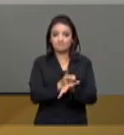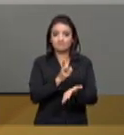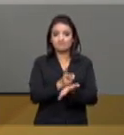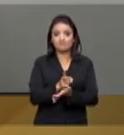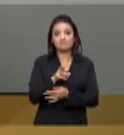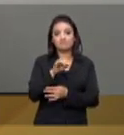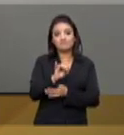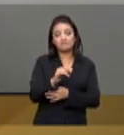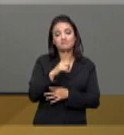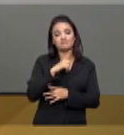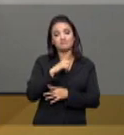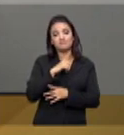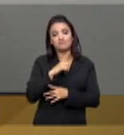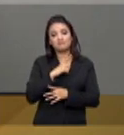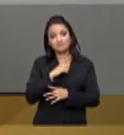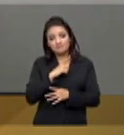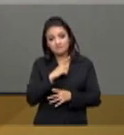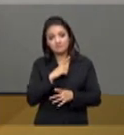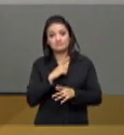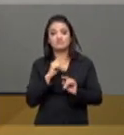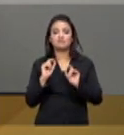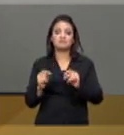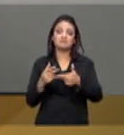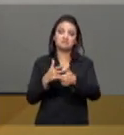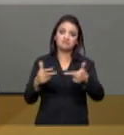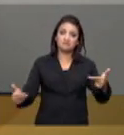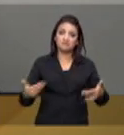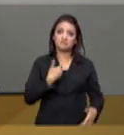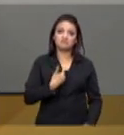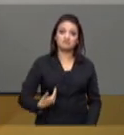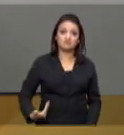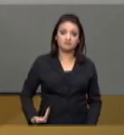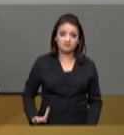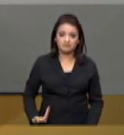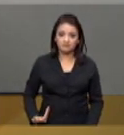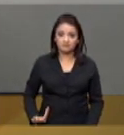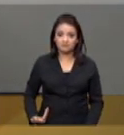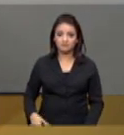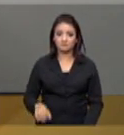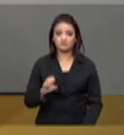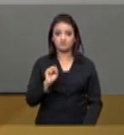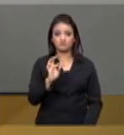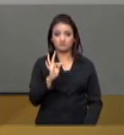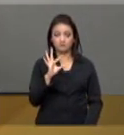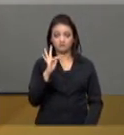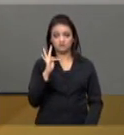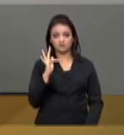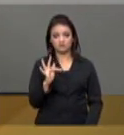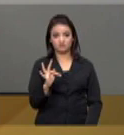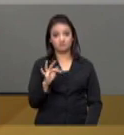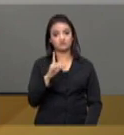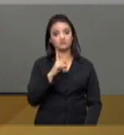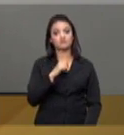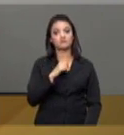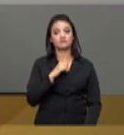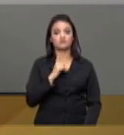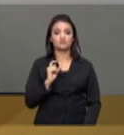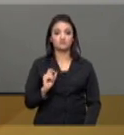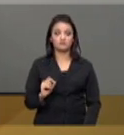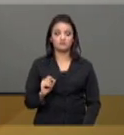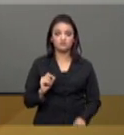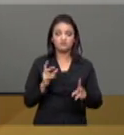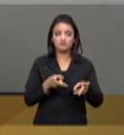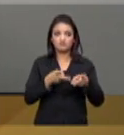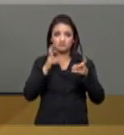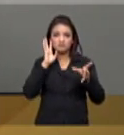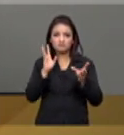detrimento do pragmatismo governamental, afirma Sua Excelência. O Supremo Tribunal Federal possui a exata percepção STF dessa